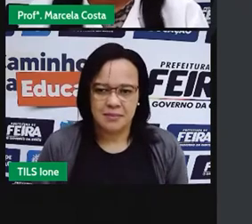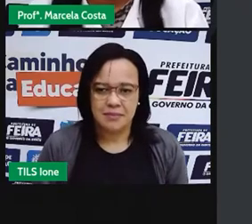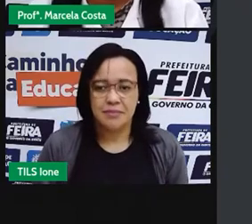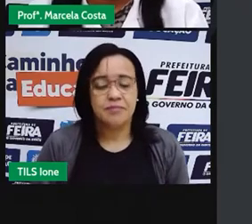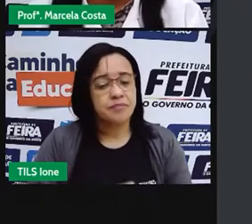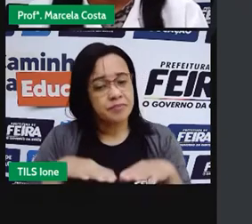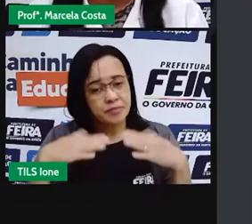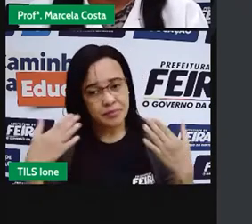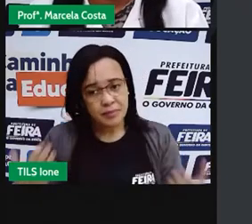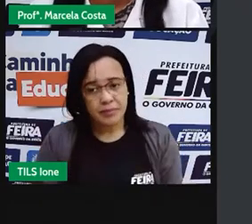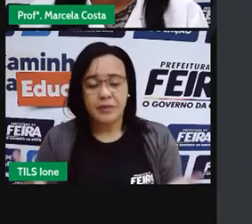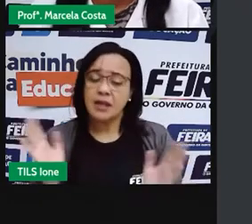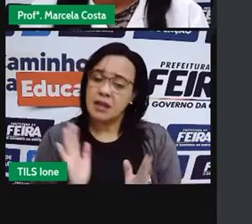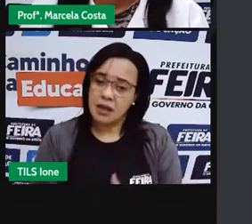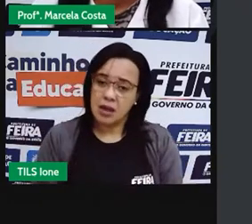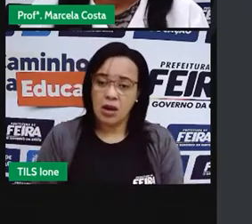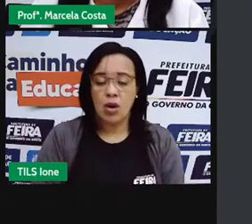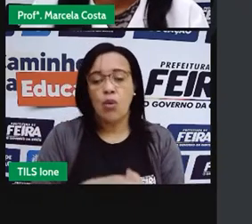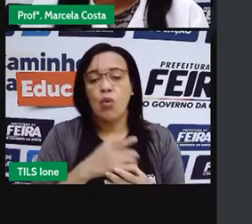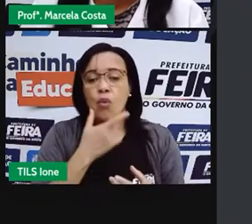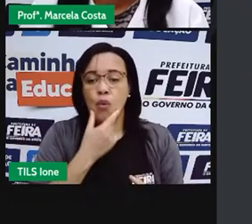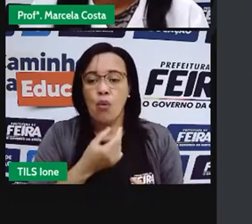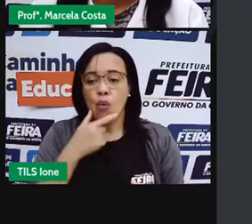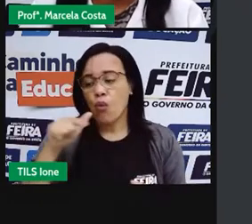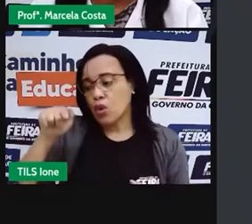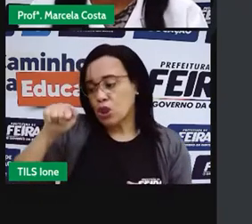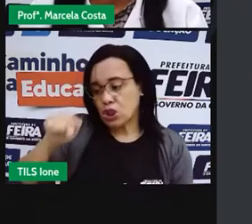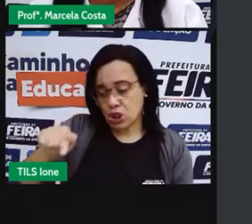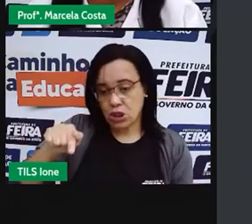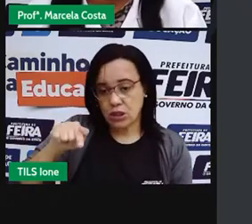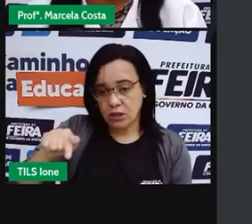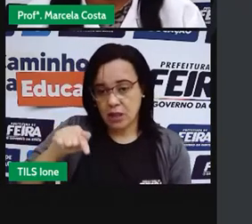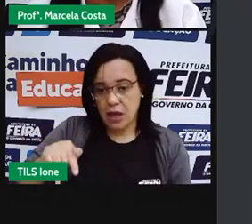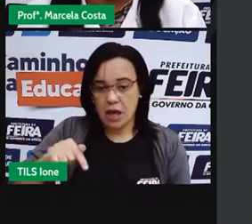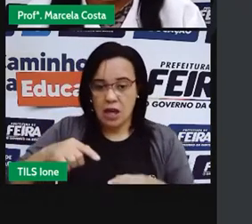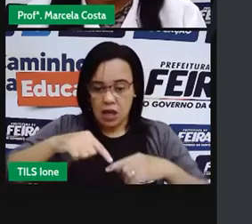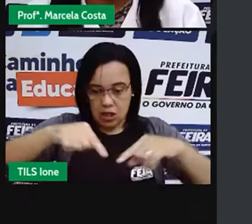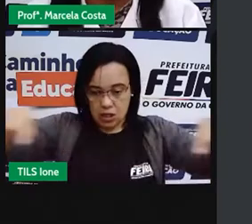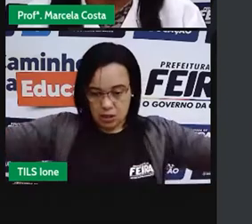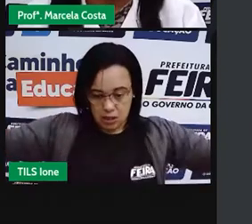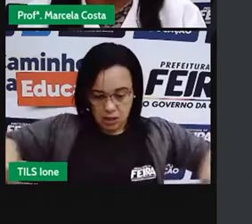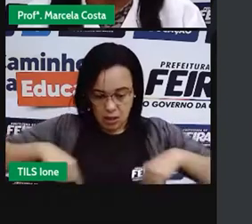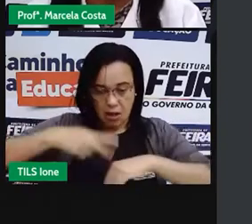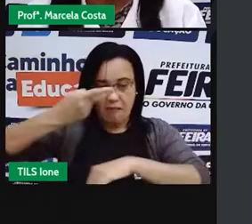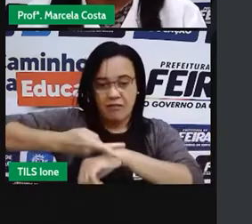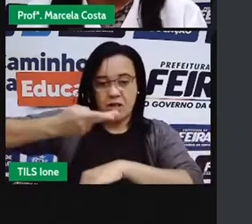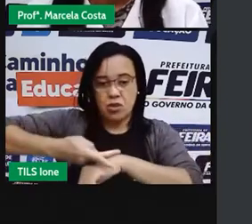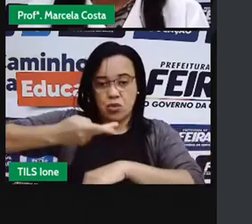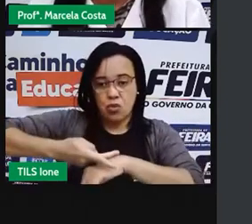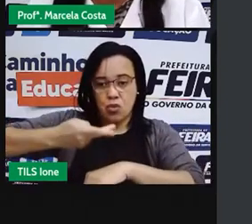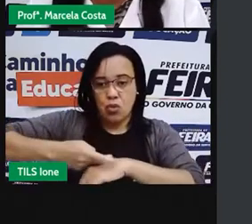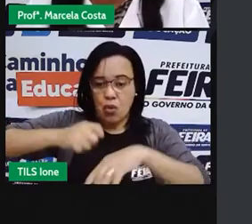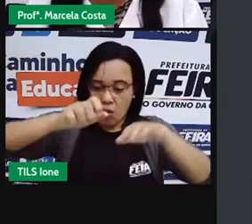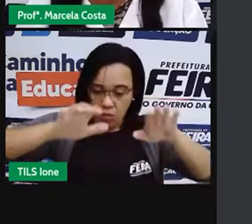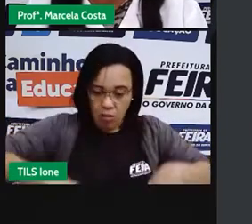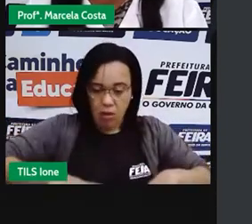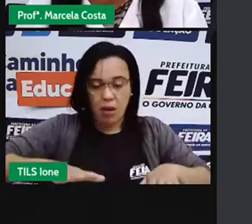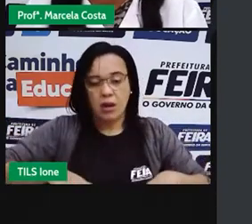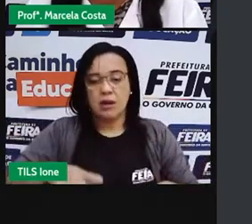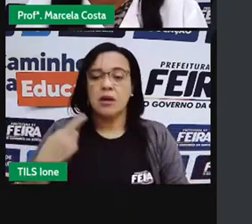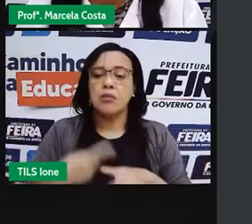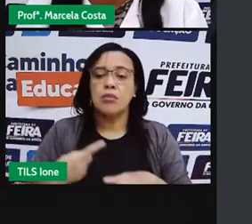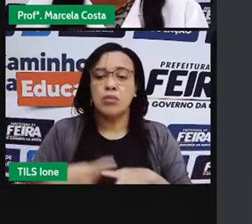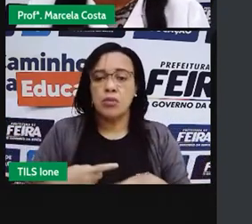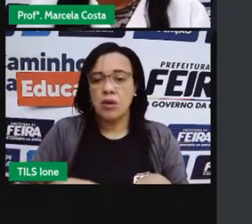Por isso, os anões a colocaram num caixão de vidro. Para ninguém sentir o cheiro? É evidente, minha